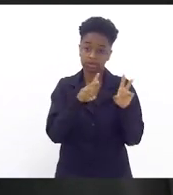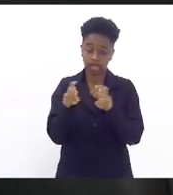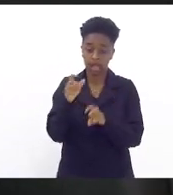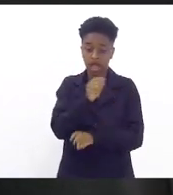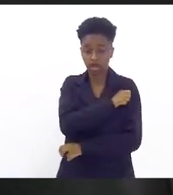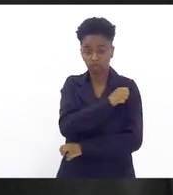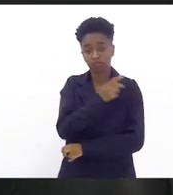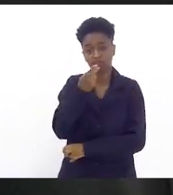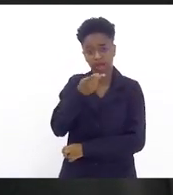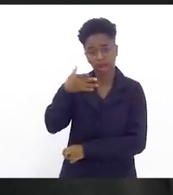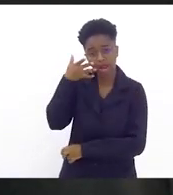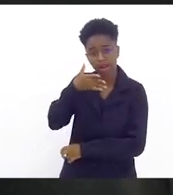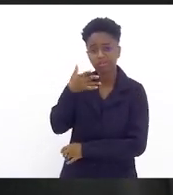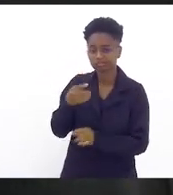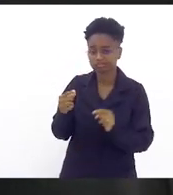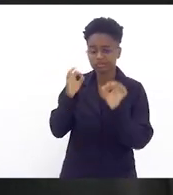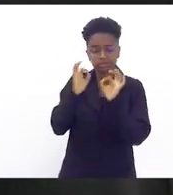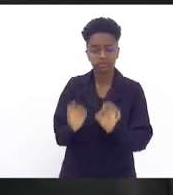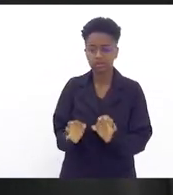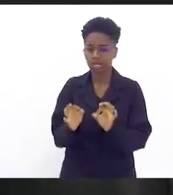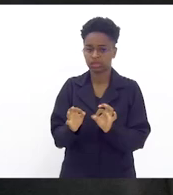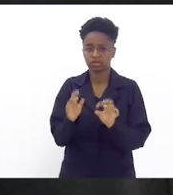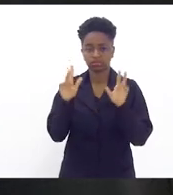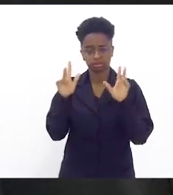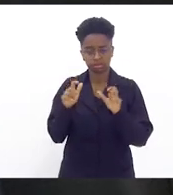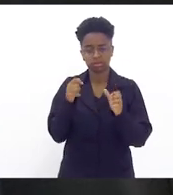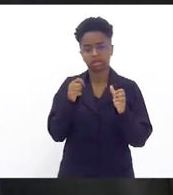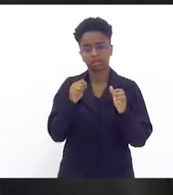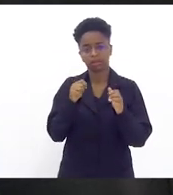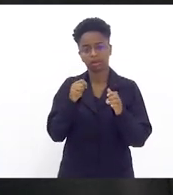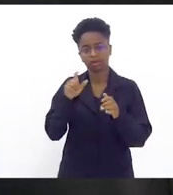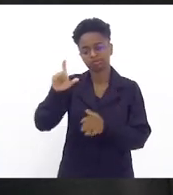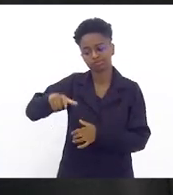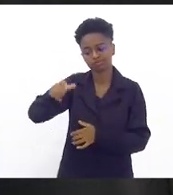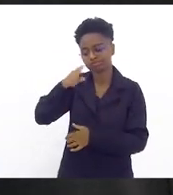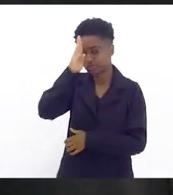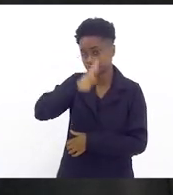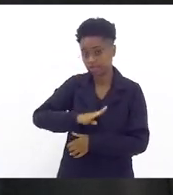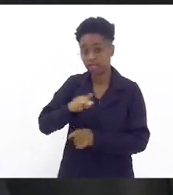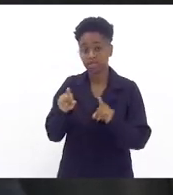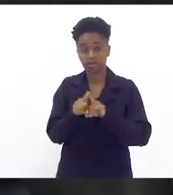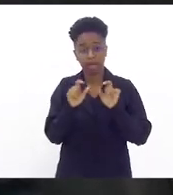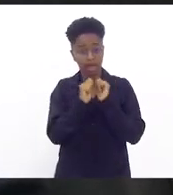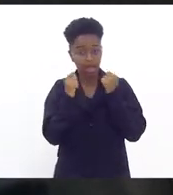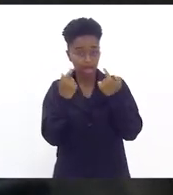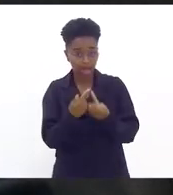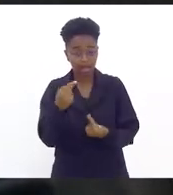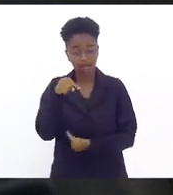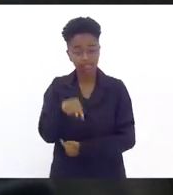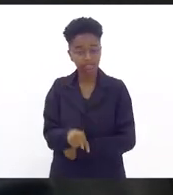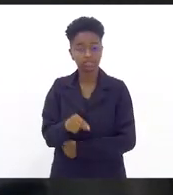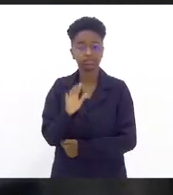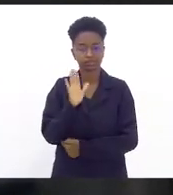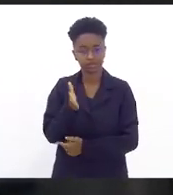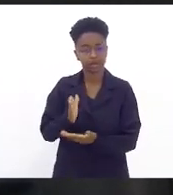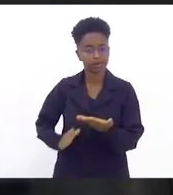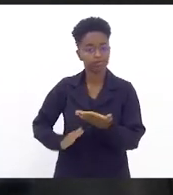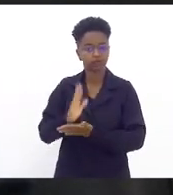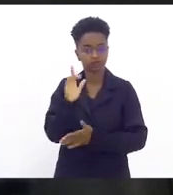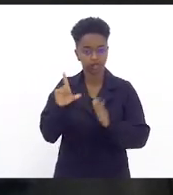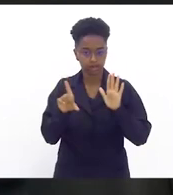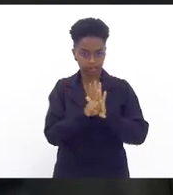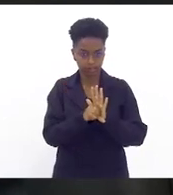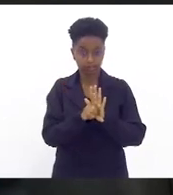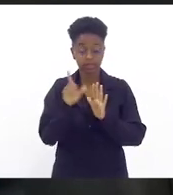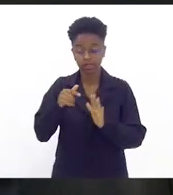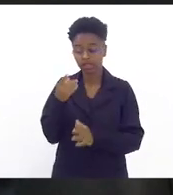alunos aqui é pertinente em relação à questão do passe livre a Assembleia Legislativa realmente ela aprovou uma lei que é